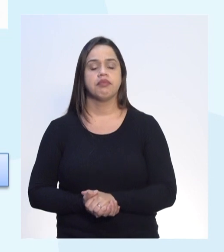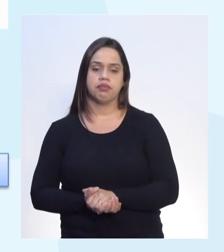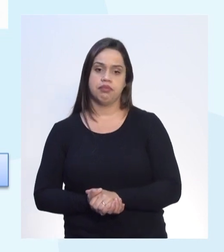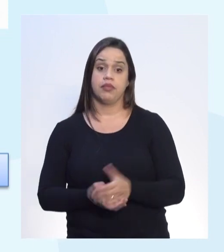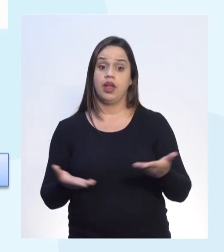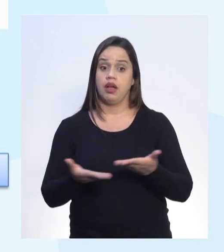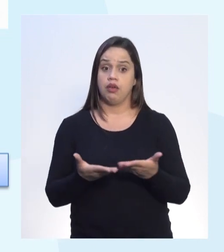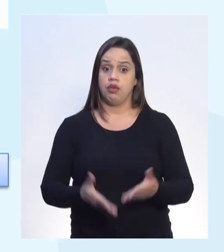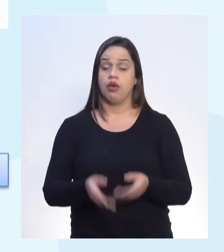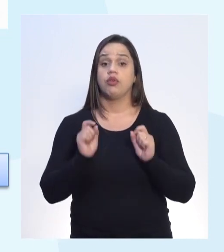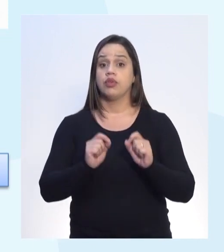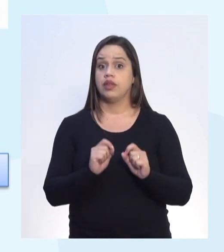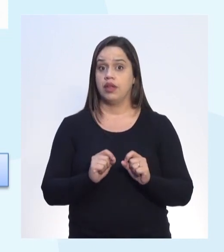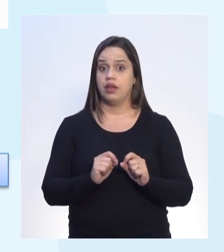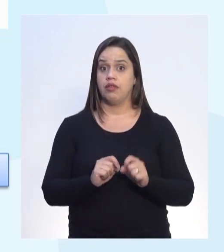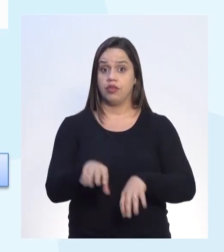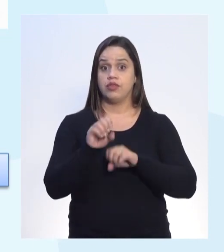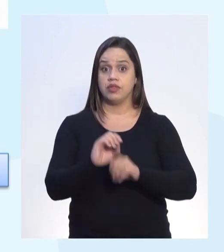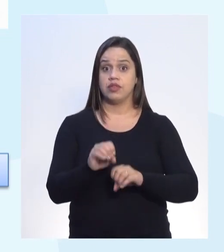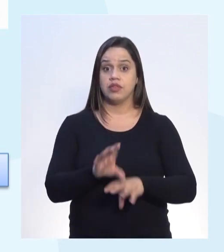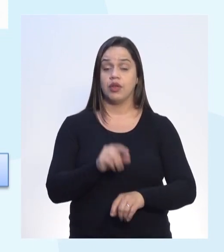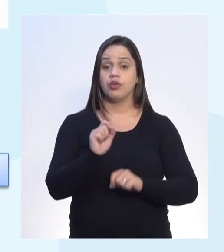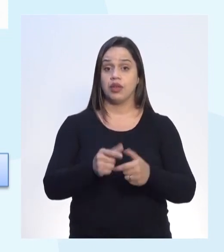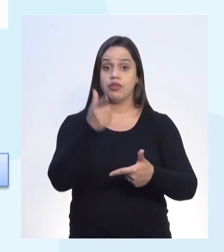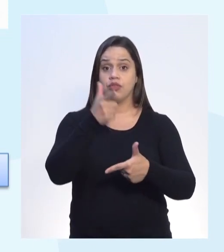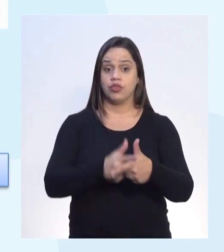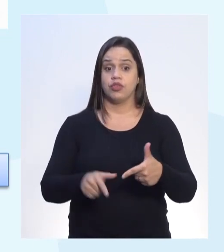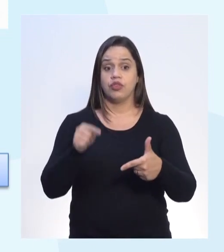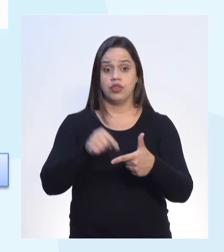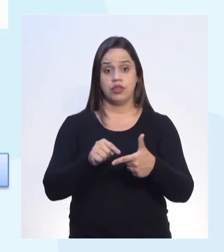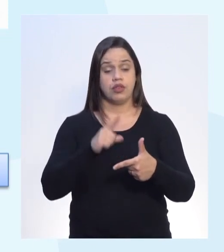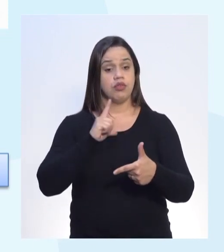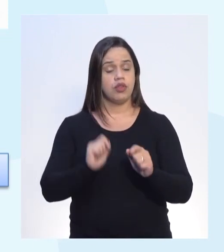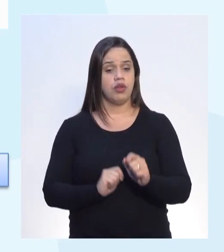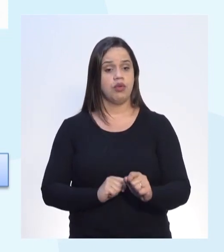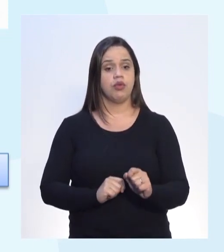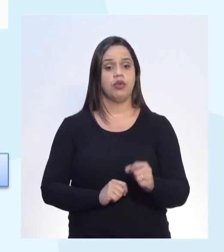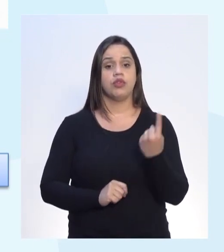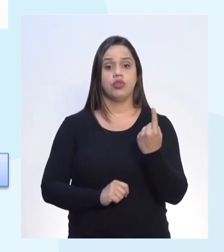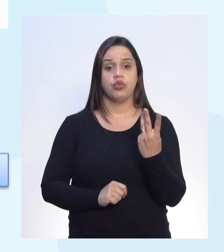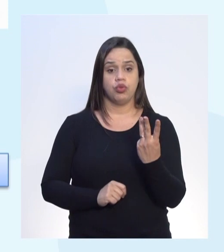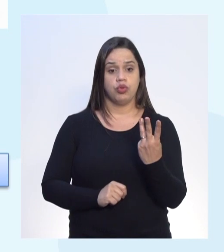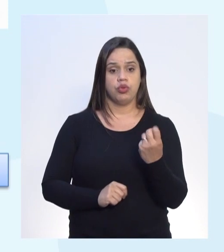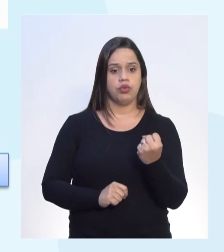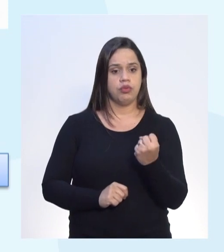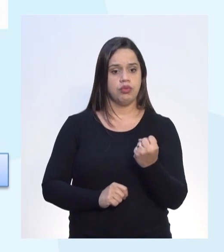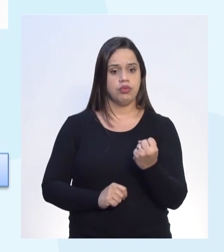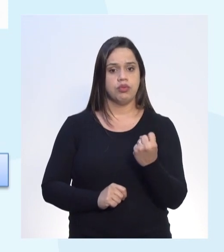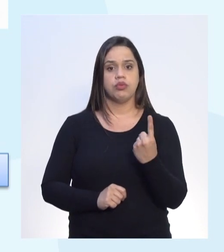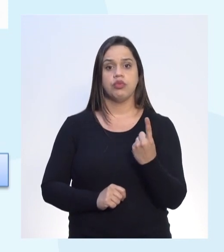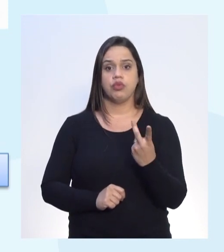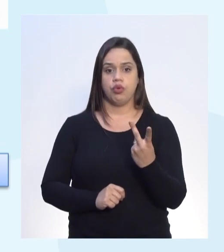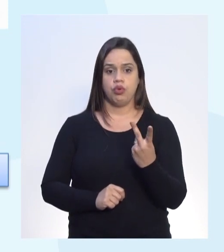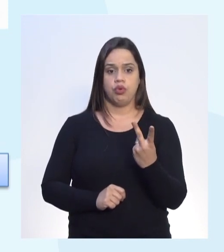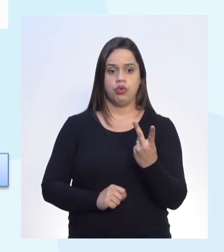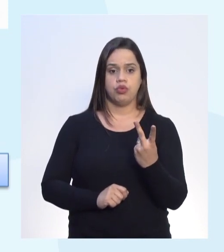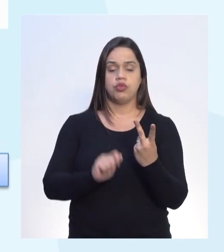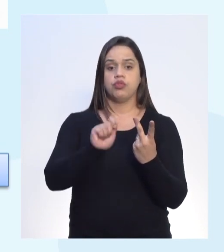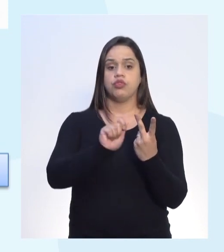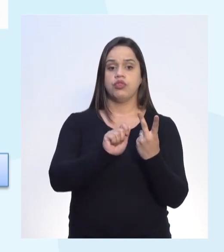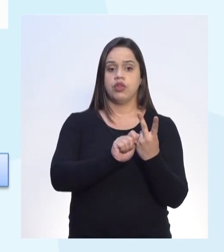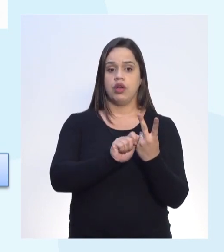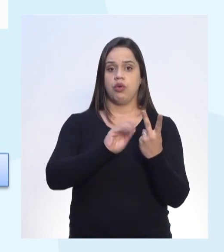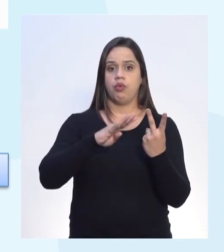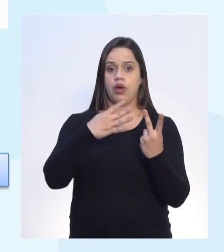uma divisão. É isso, Jonas? Isso. Então, temos ali o quê? 12. 12a quarta. 12a quarta. B a terceira. B